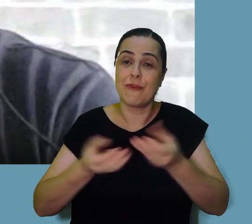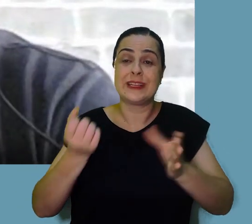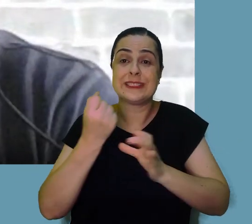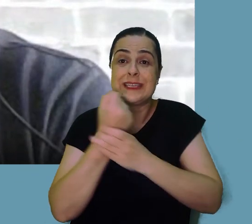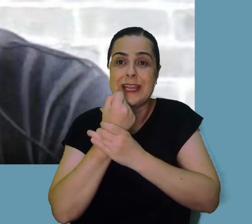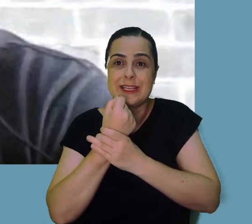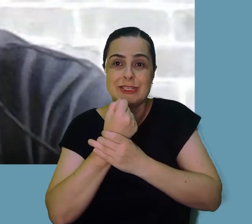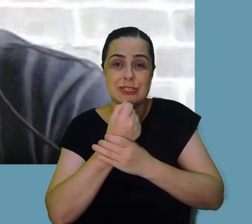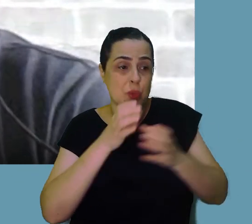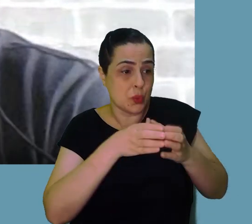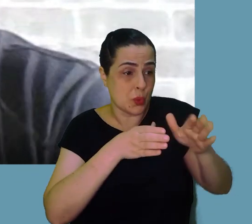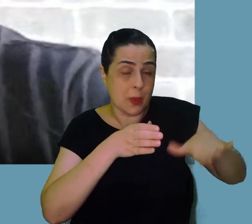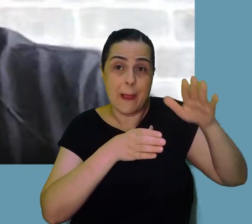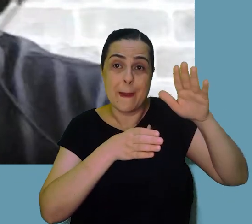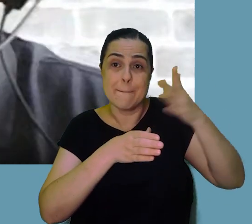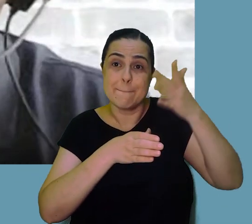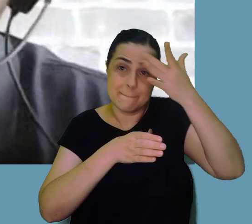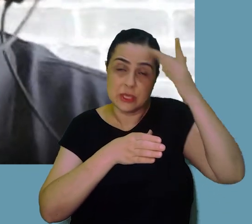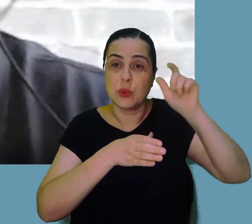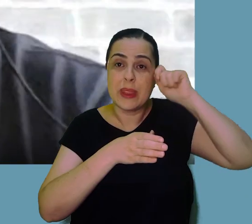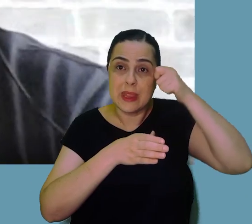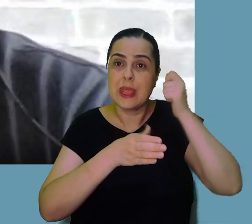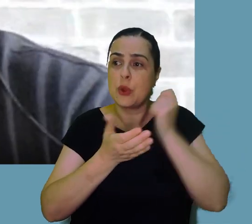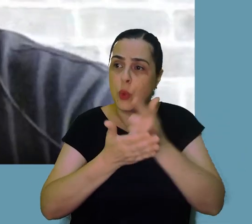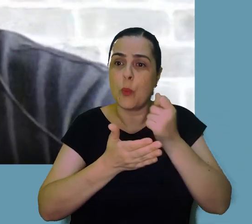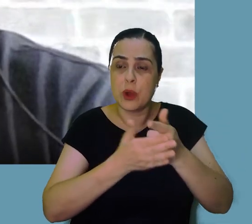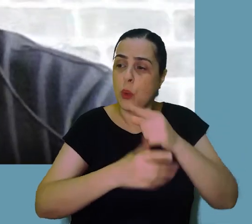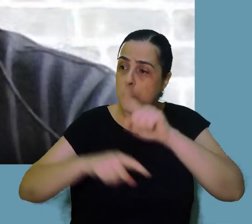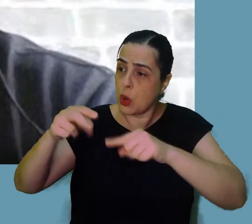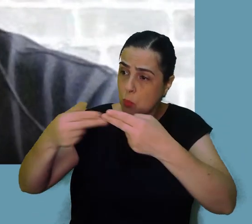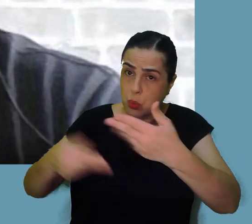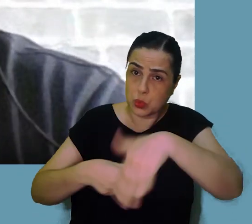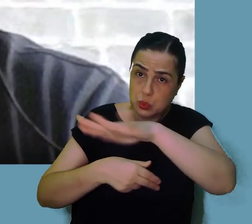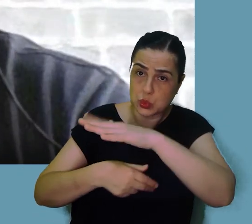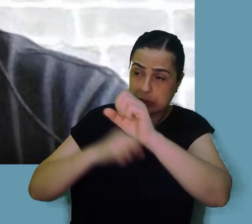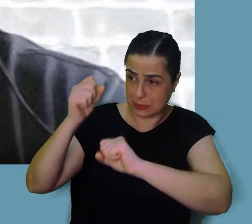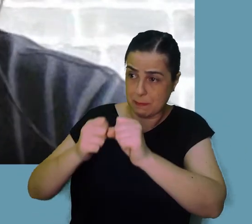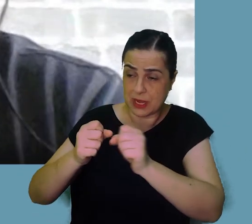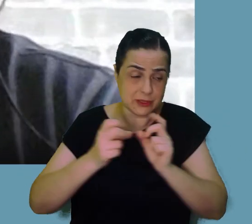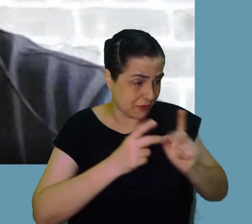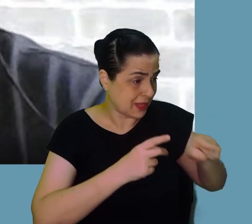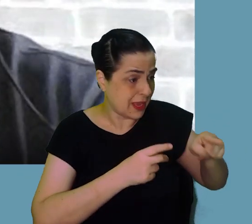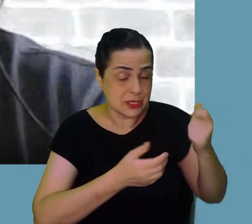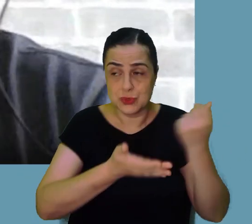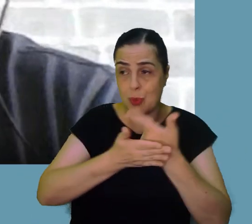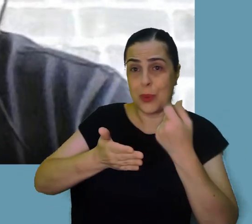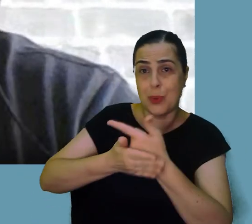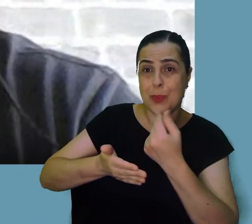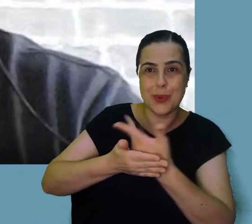pessoas negras sejam novos consumidores dos seus produtos. Diversidade faz com que o produto interno do país